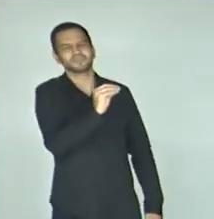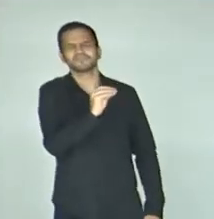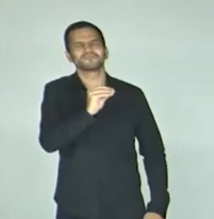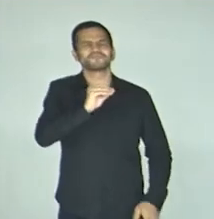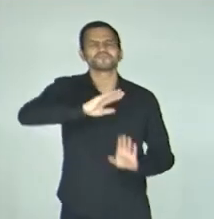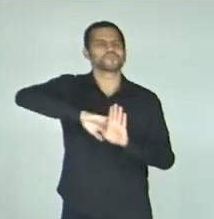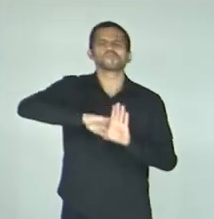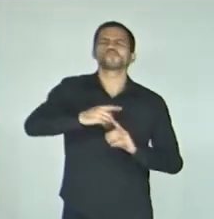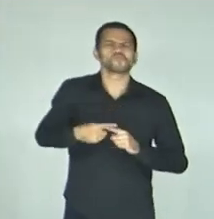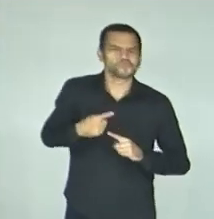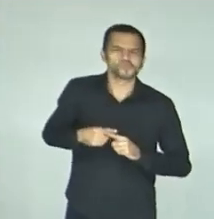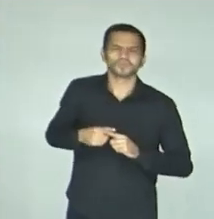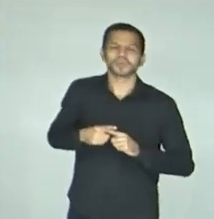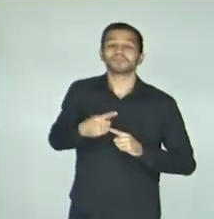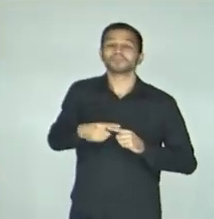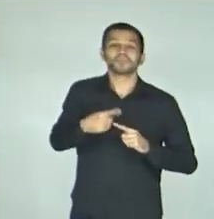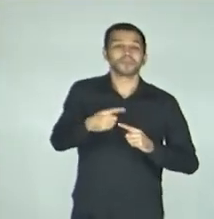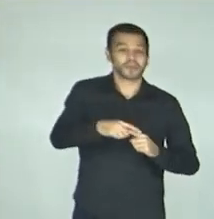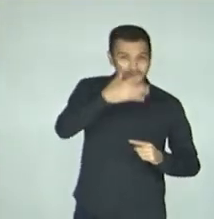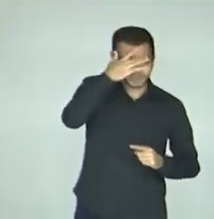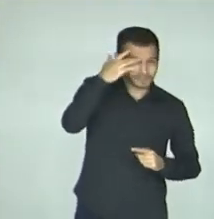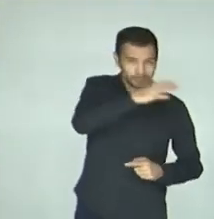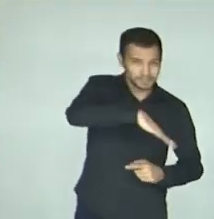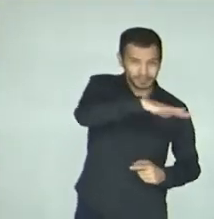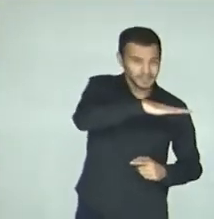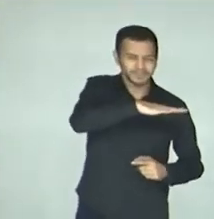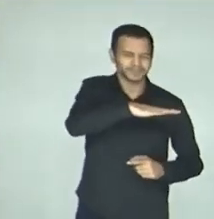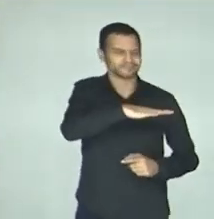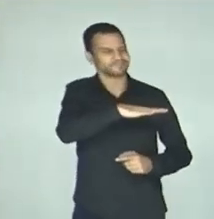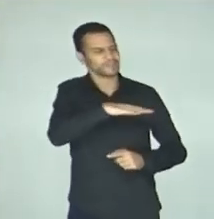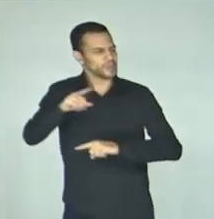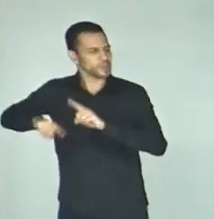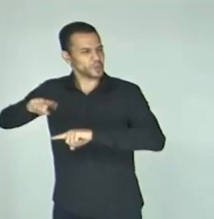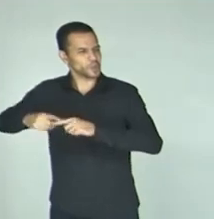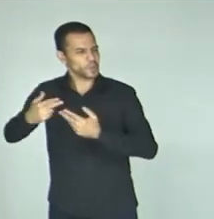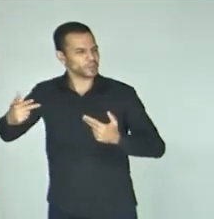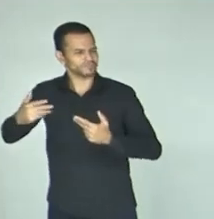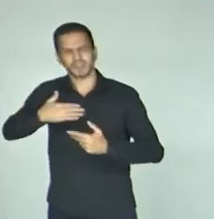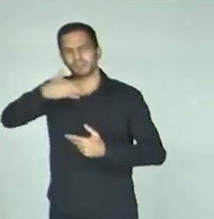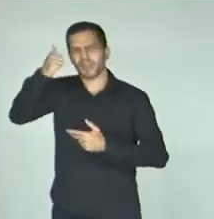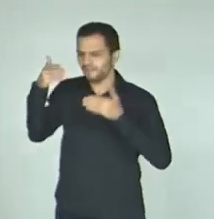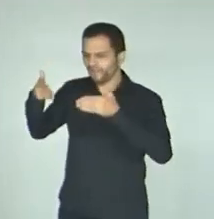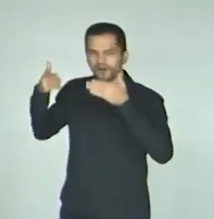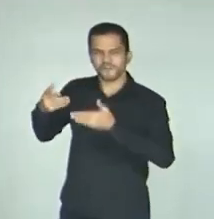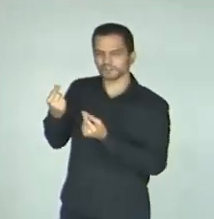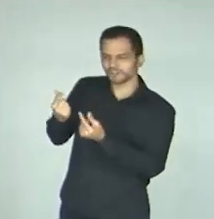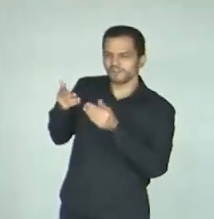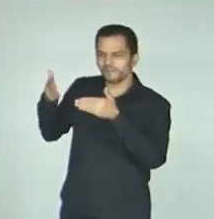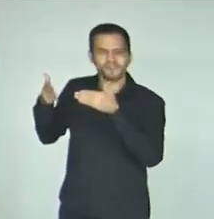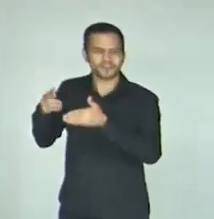que quando as coisas vão animar se as pessoas significa que não podemos mais o que as pessoas pensavam